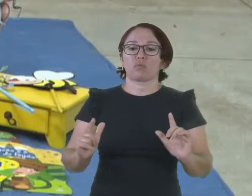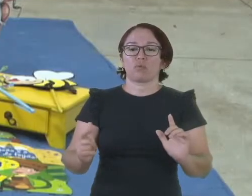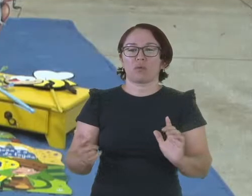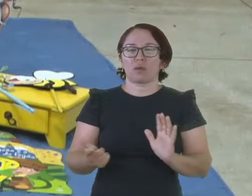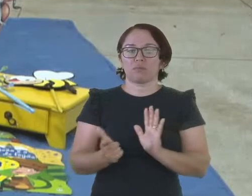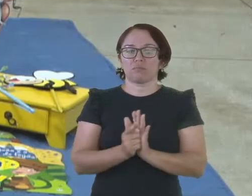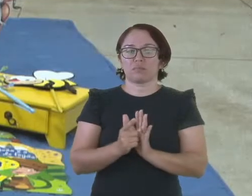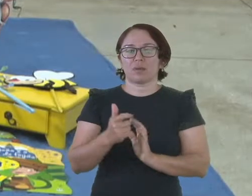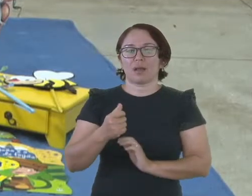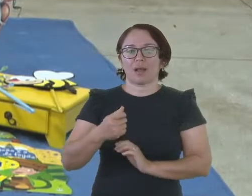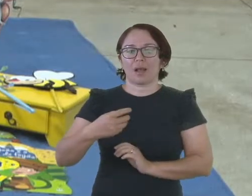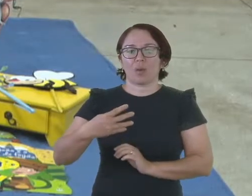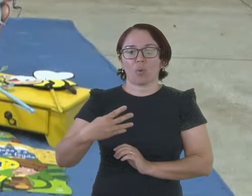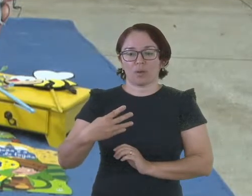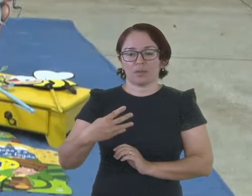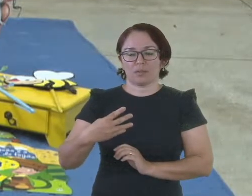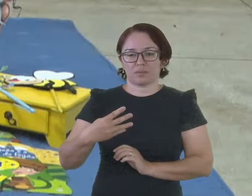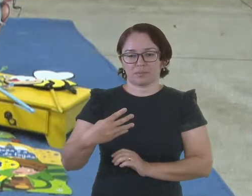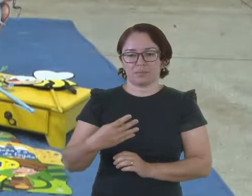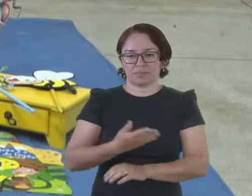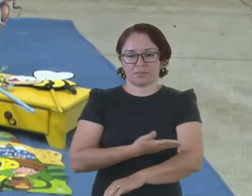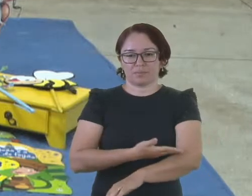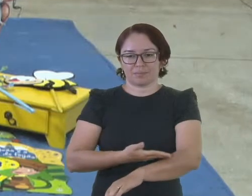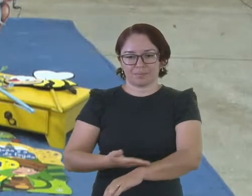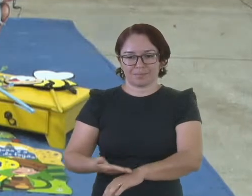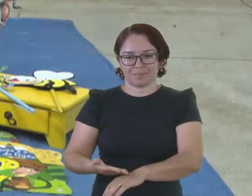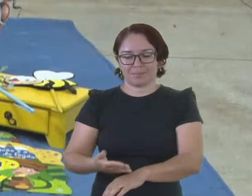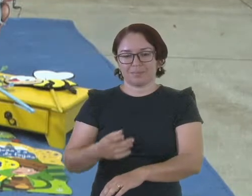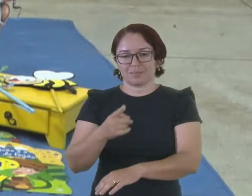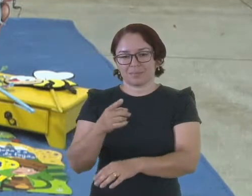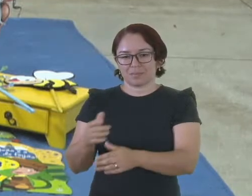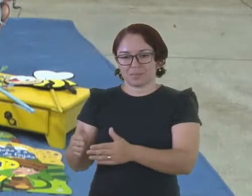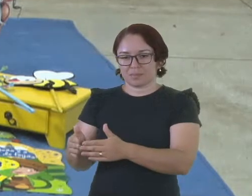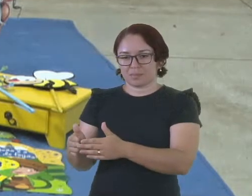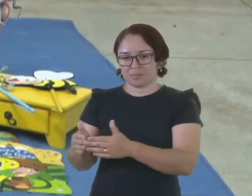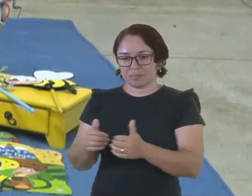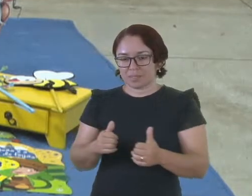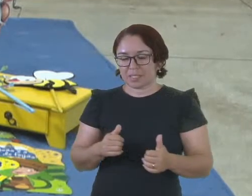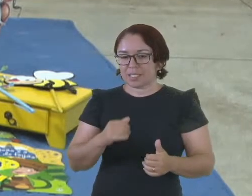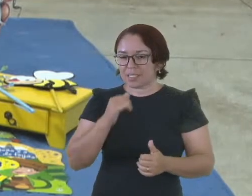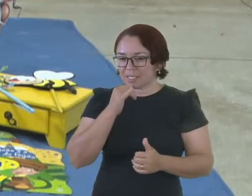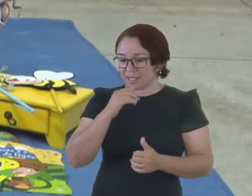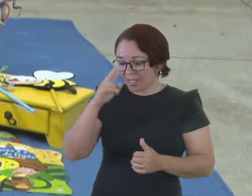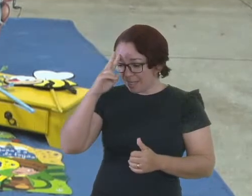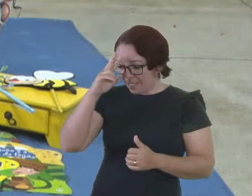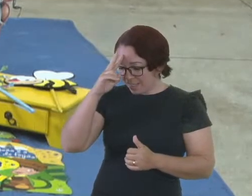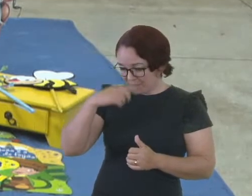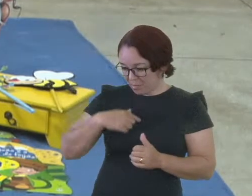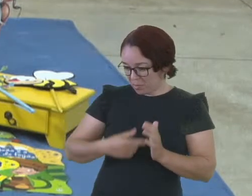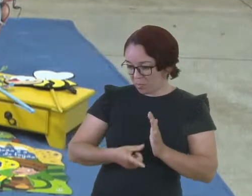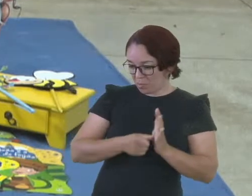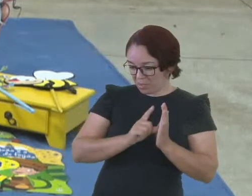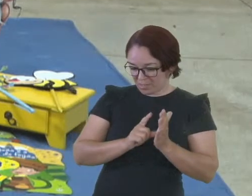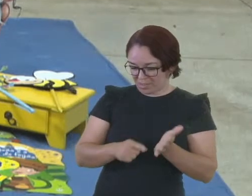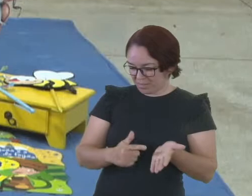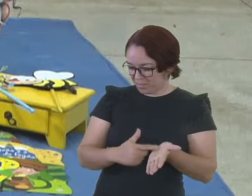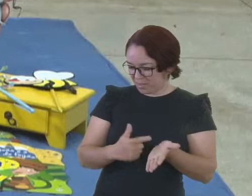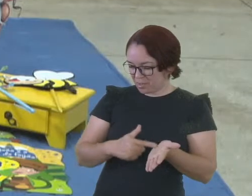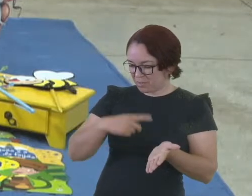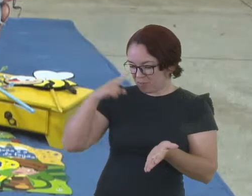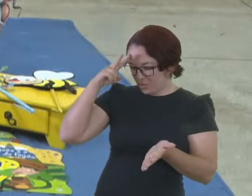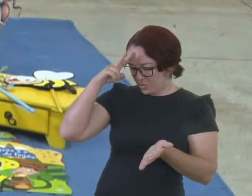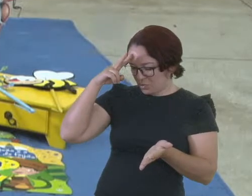e vai pedir para que a criança faça o reconto da história. para que ela conte novamente a